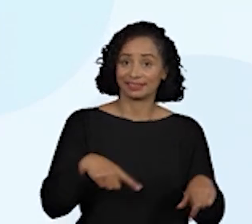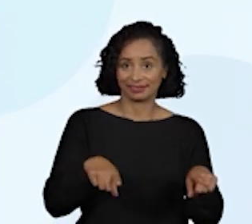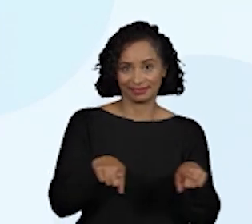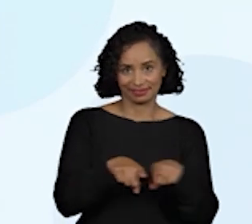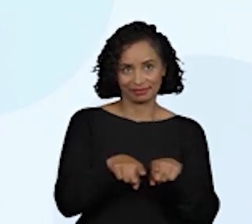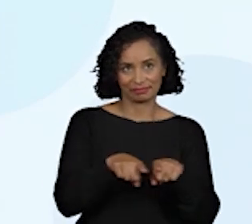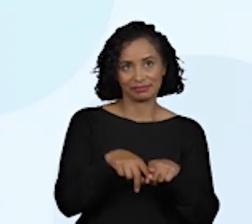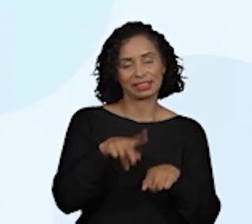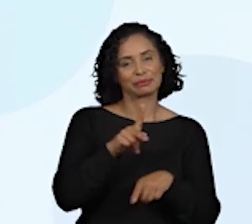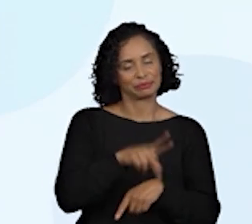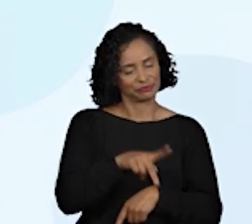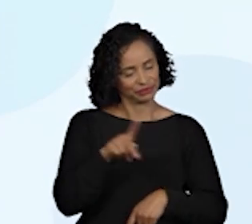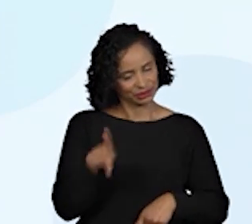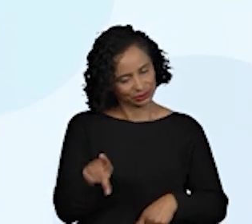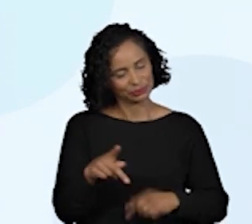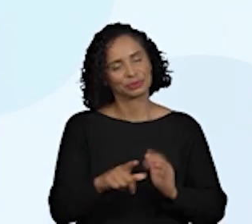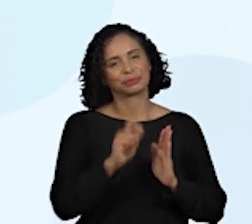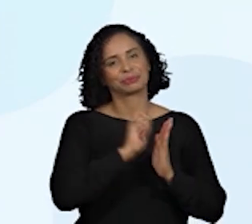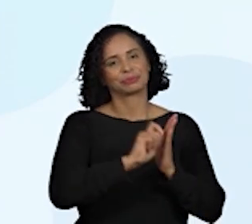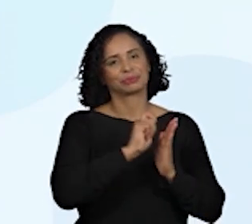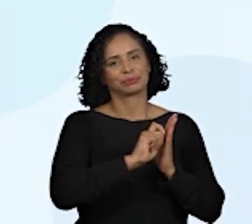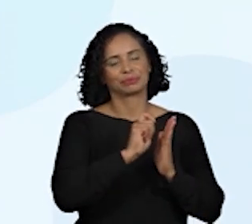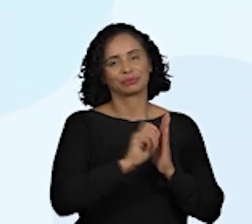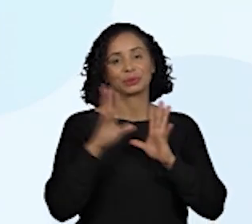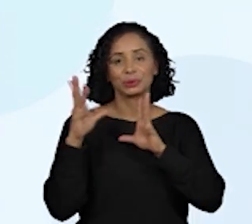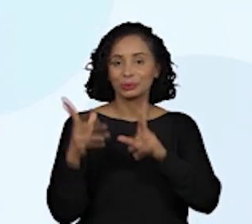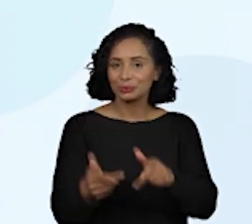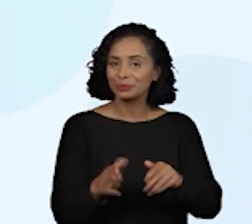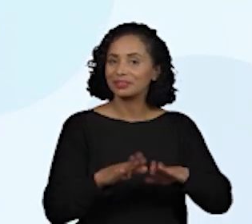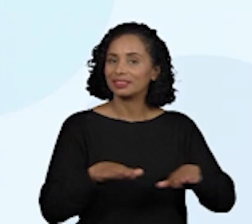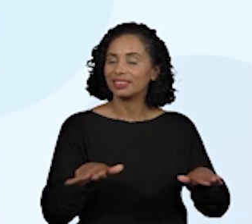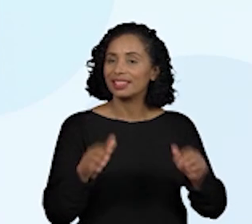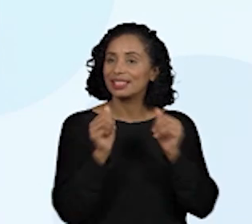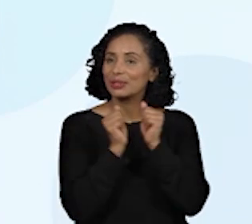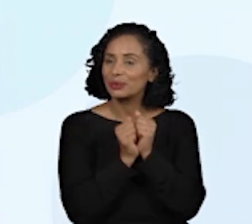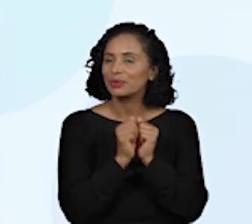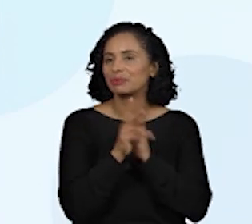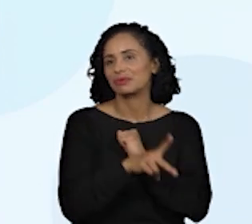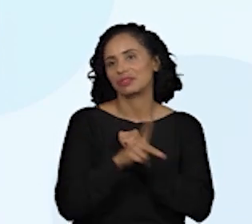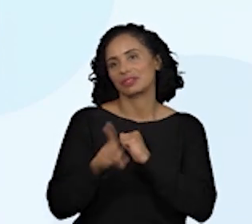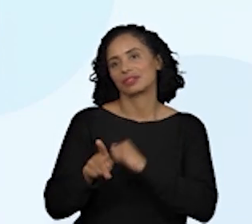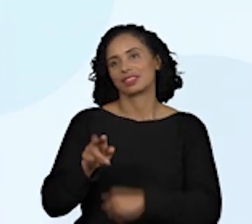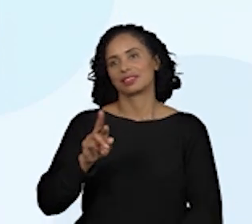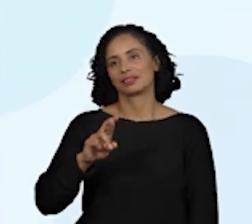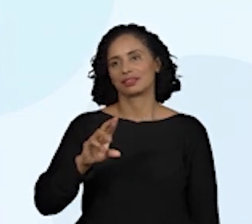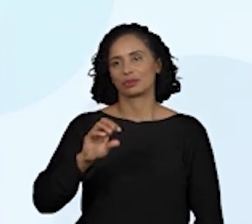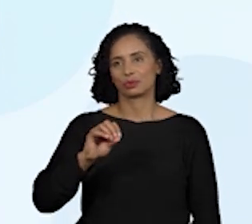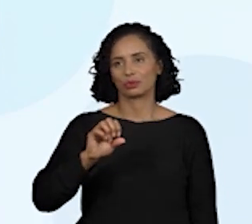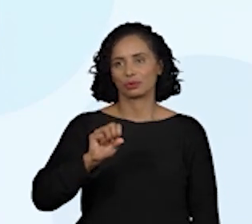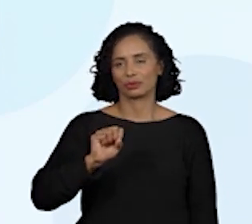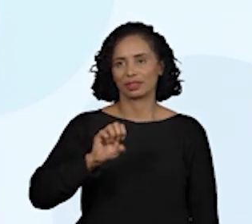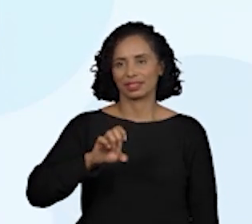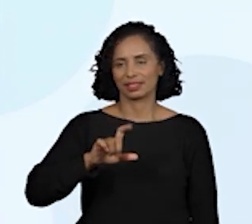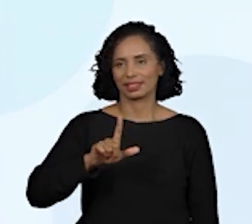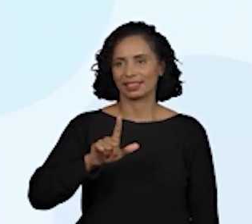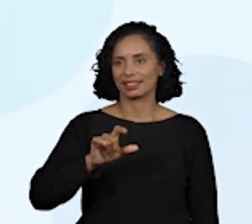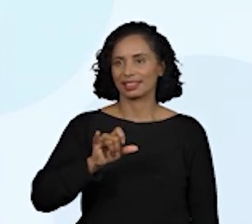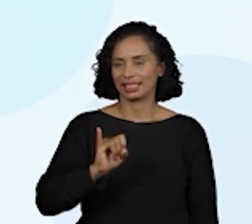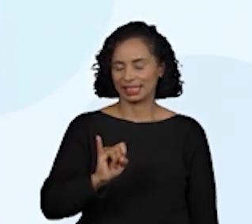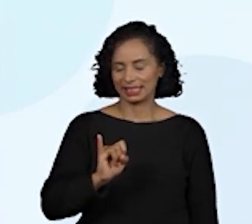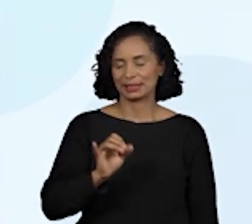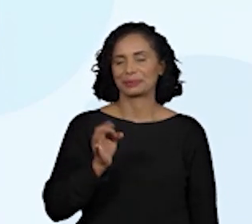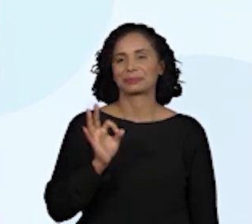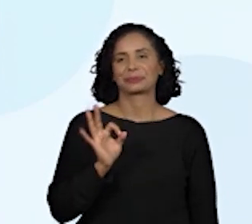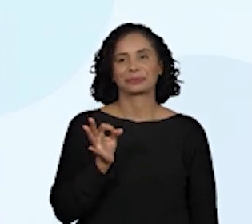esse terceiro ano inteiro, que tem a professora Roseli. Professora